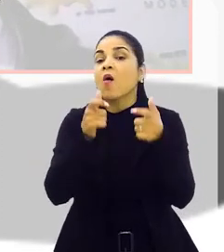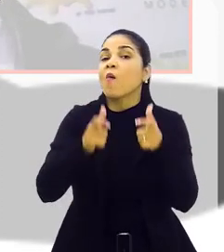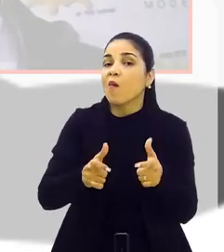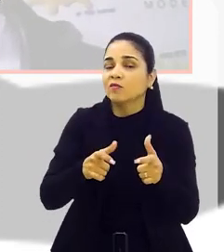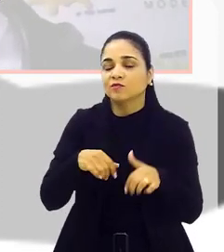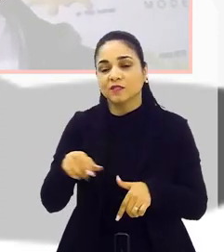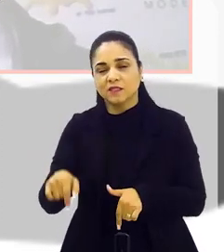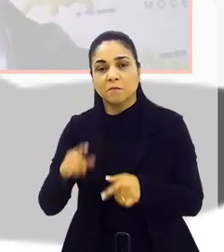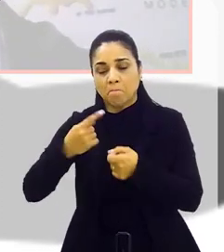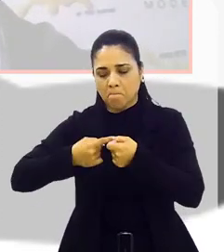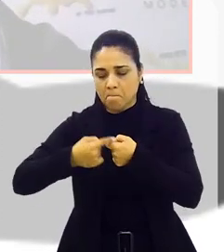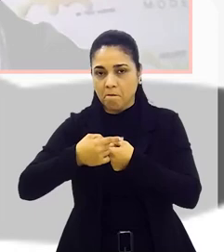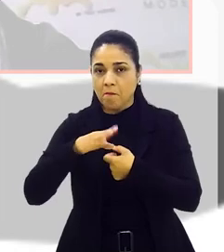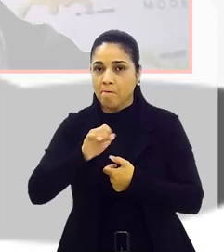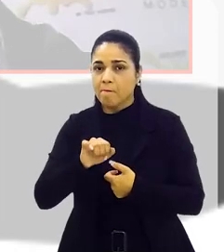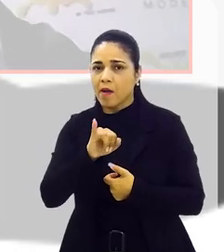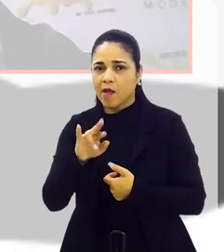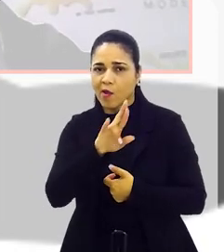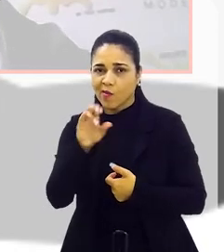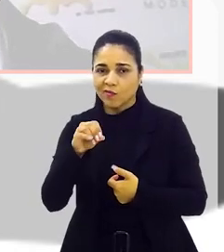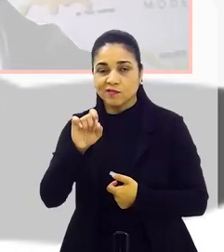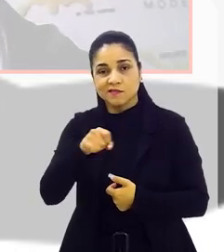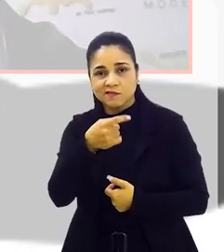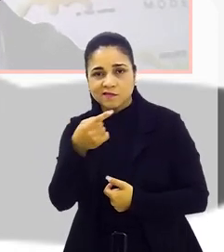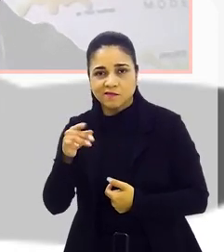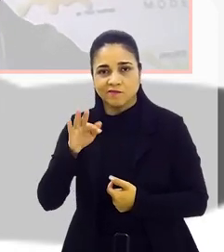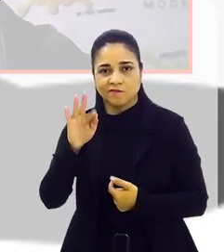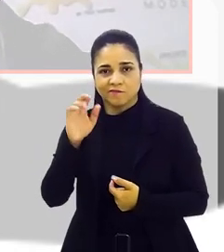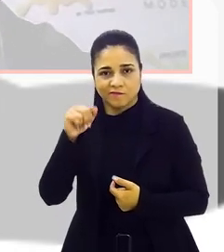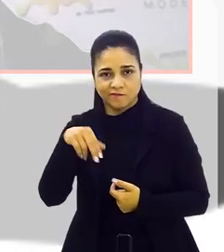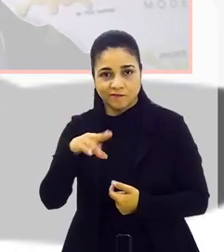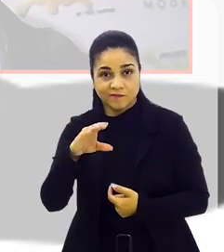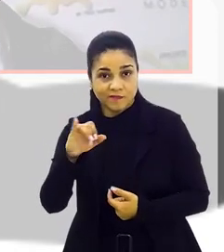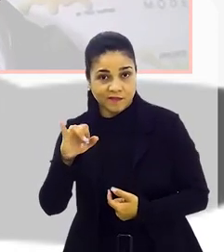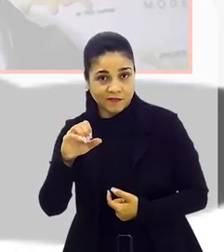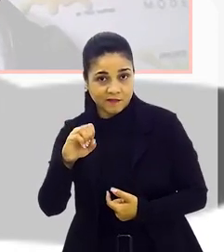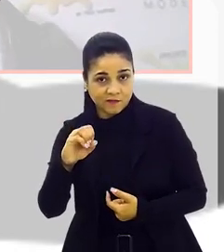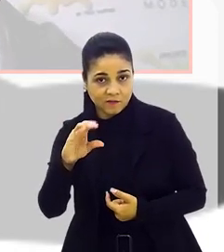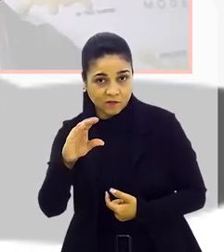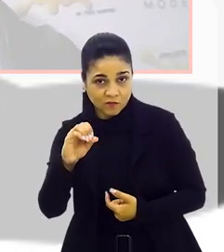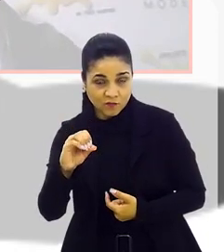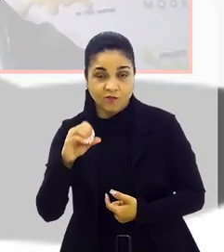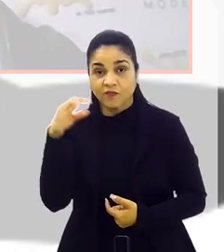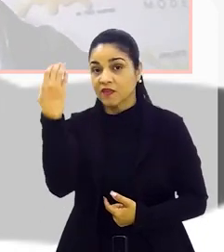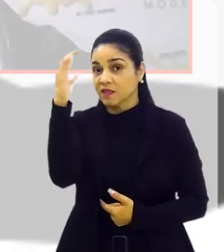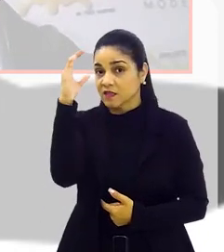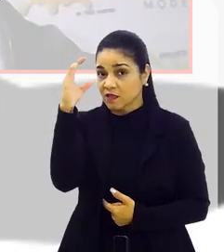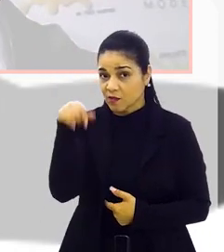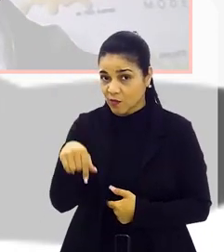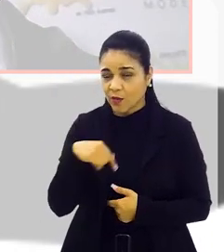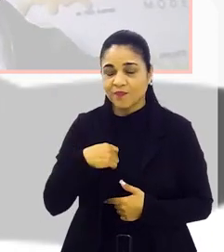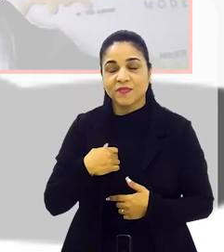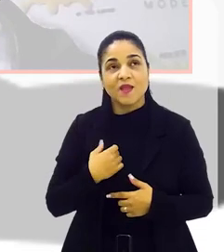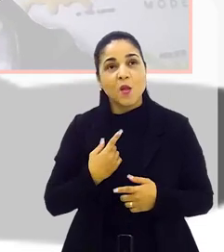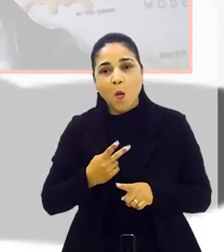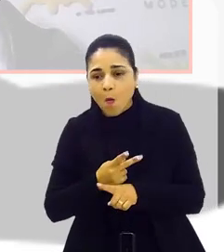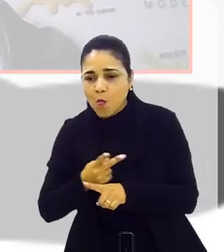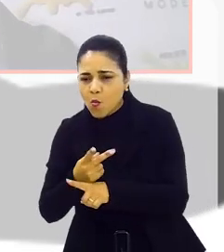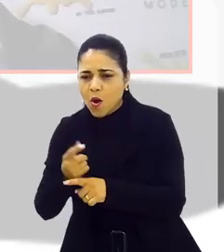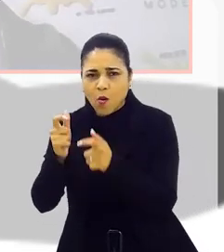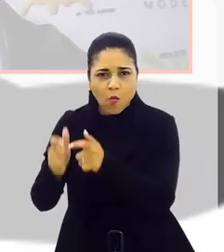a sala é aqui em São Francisco, no bairro de São Francisco, aqui em Niterói. E depois dessa loucura de conseguir